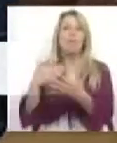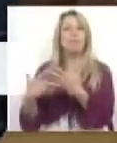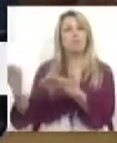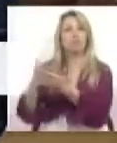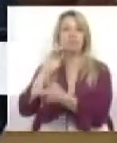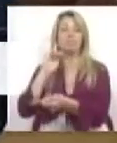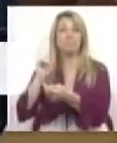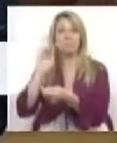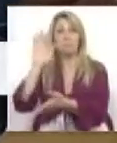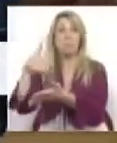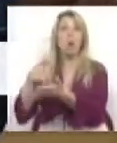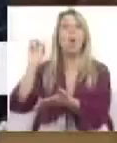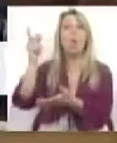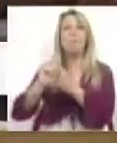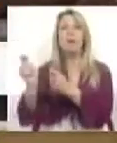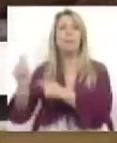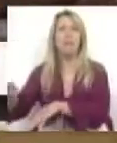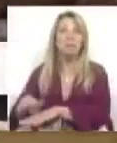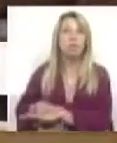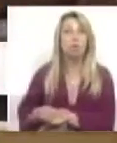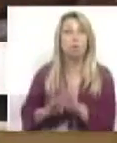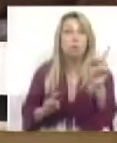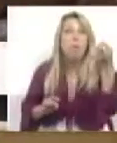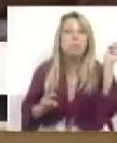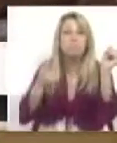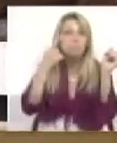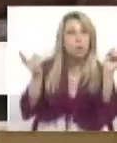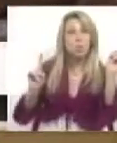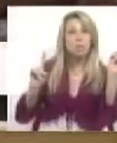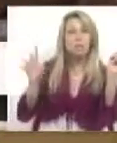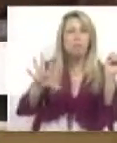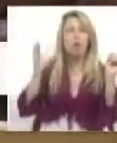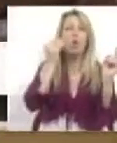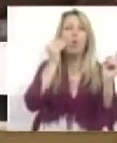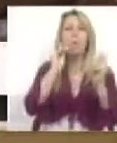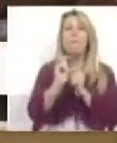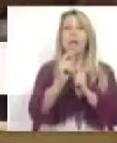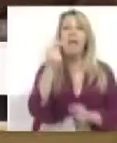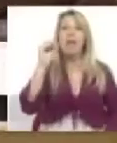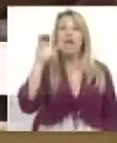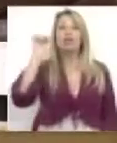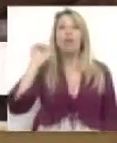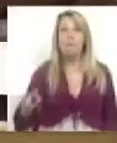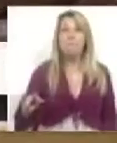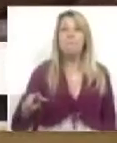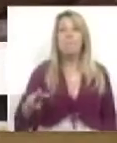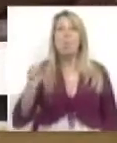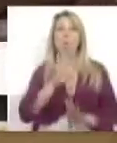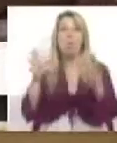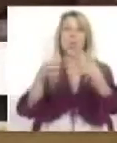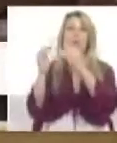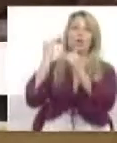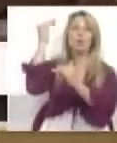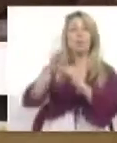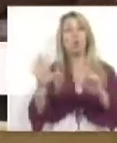fazer pagamentos a administradores? Não conhecemos por acaso o esquema de financiamento montado pela ESCOM e pelo Conselho